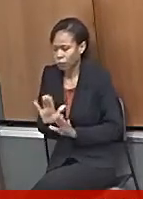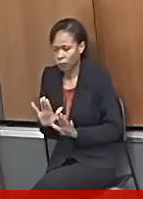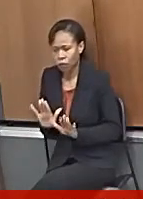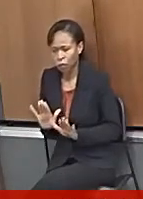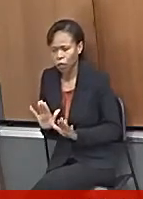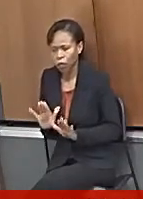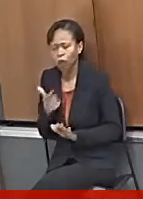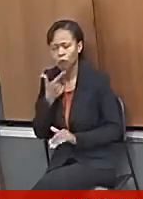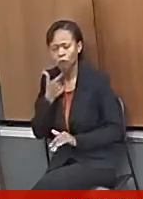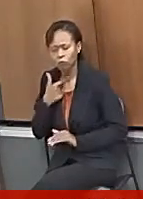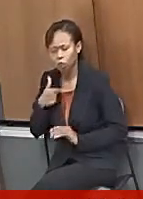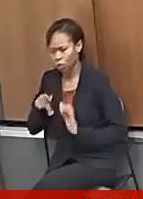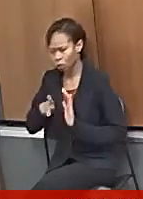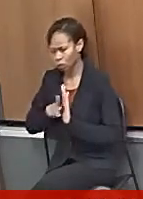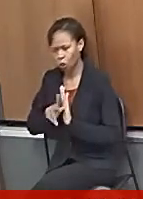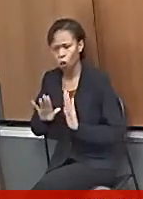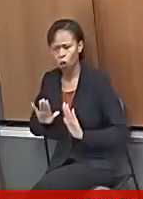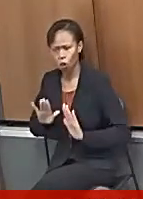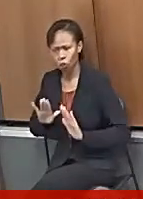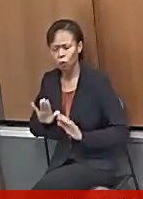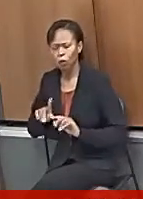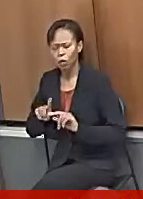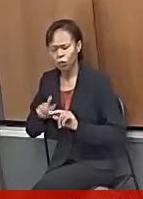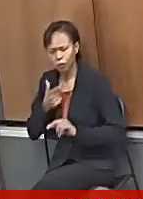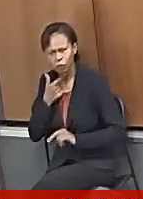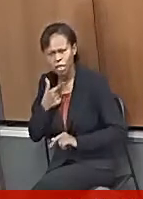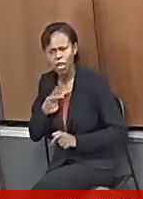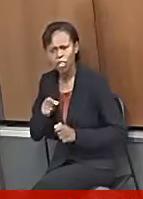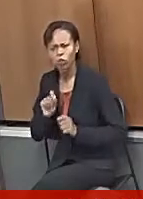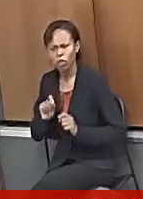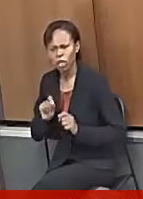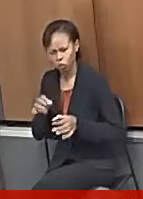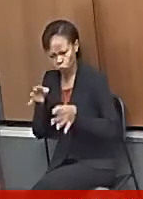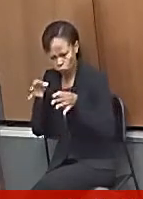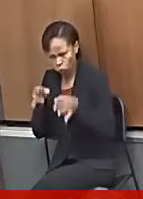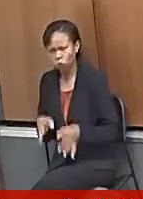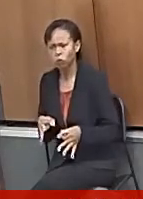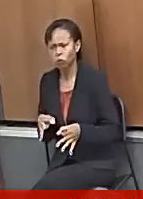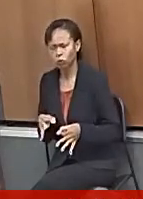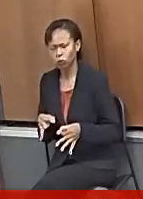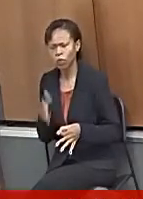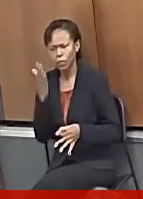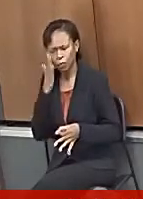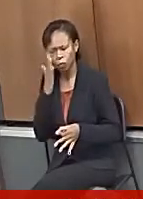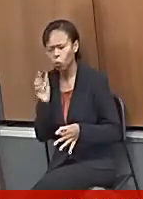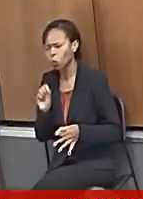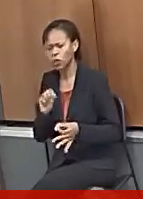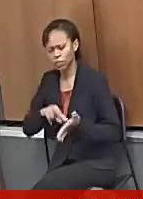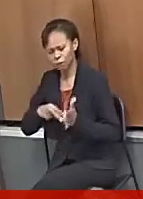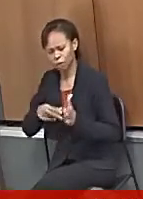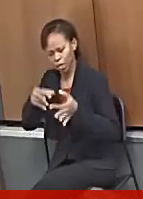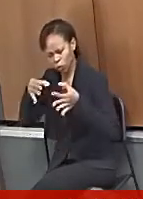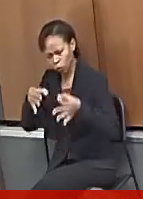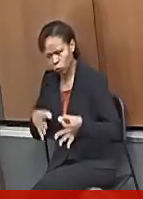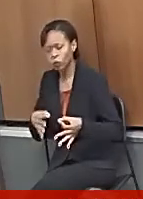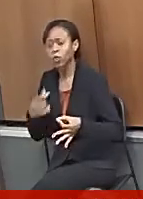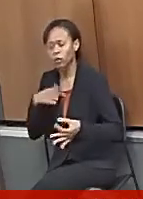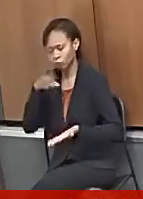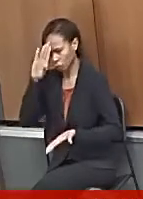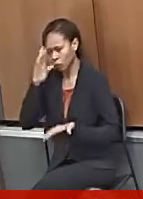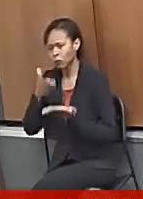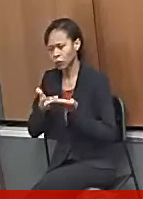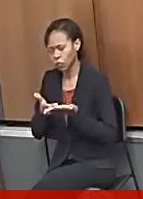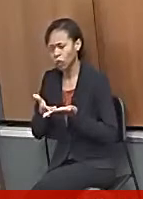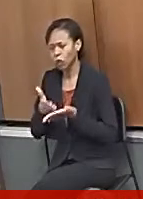por vontade foi por obrigação de fazer justiça foi por entender que é justo e assim que eu acredito que nós mandato tem que ser